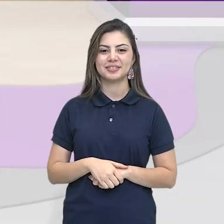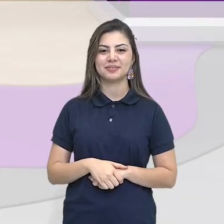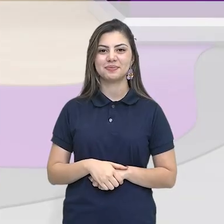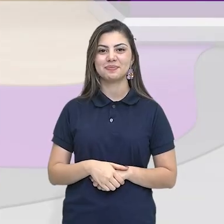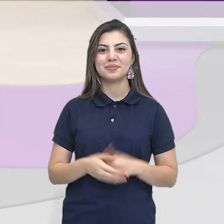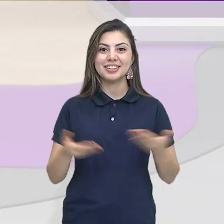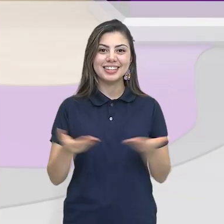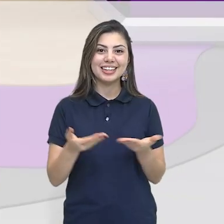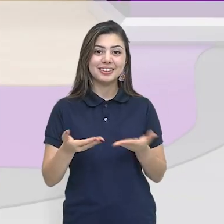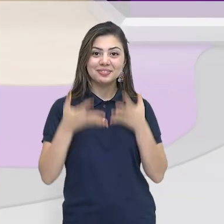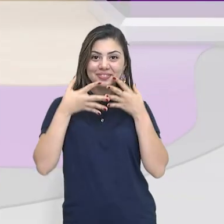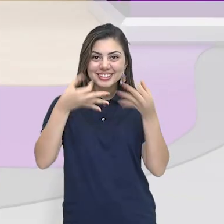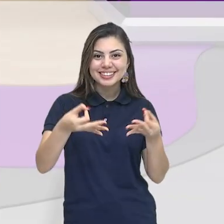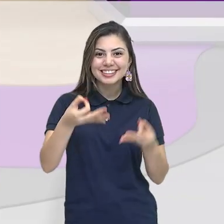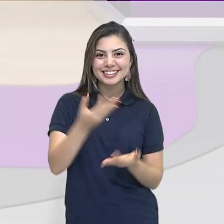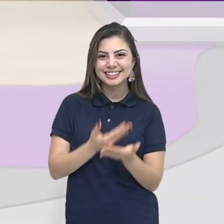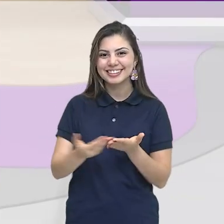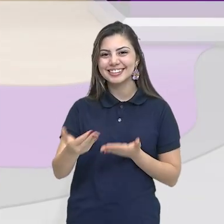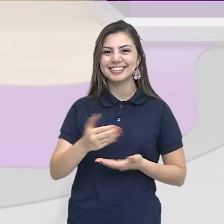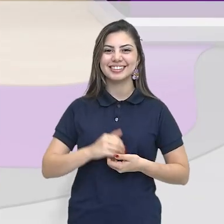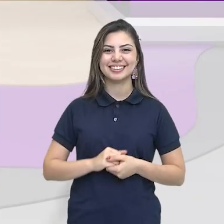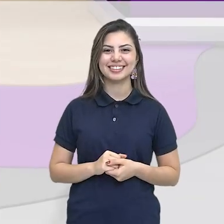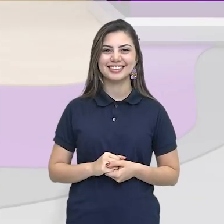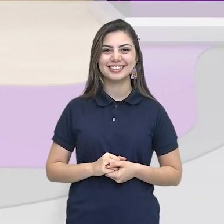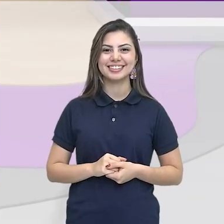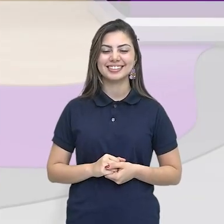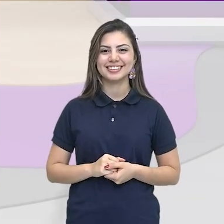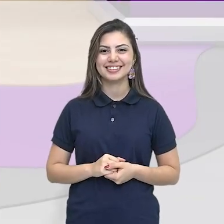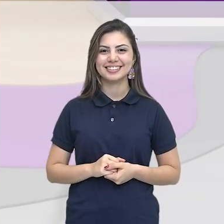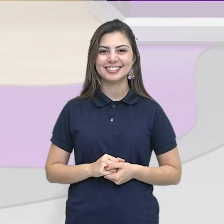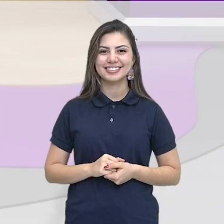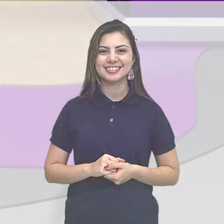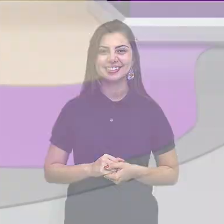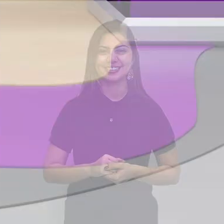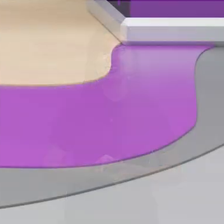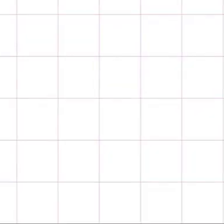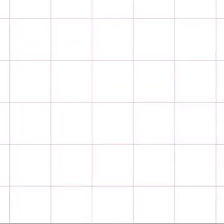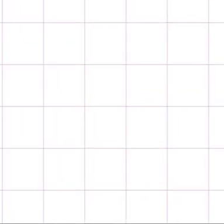avaliação. Todo mundo ligado? Vamos à aula.